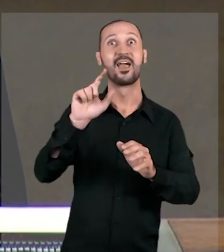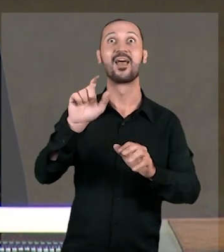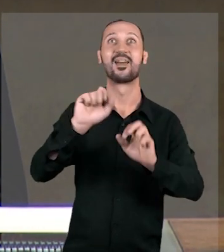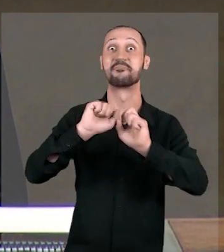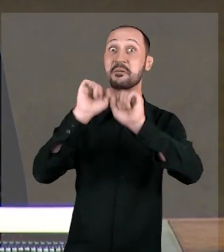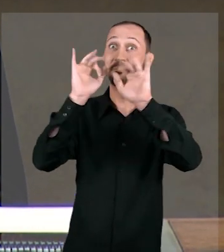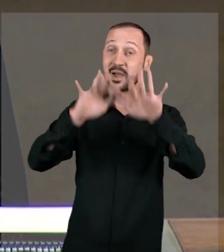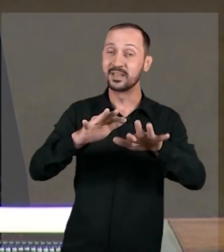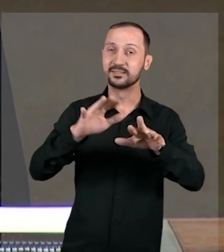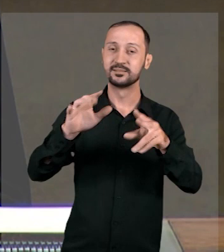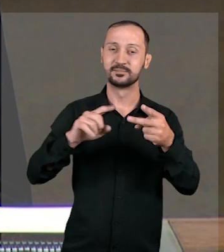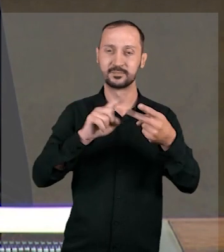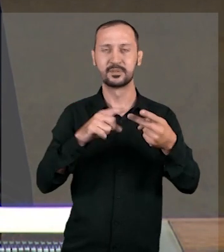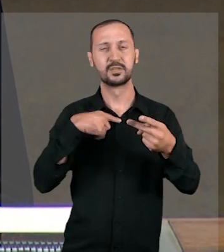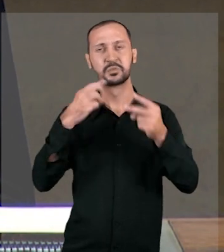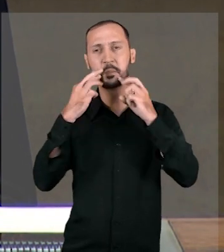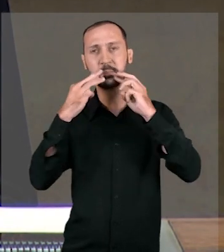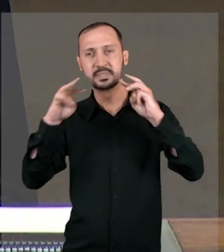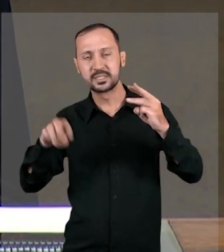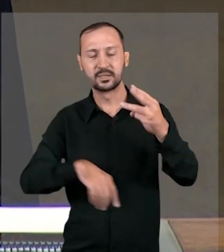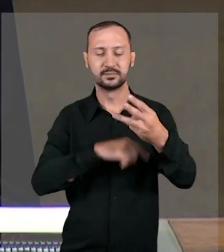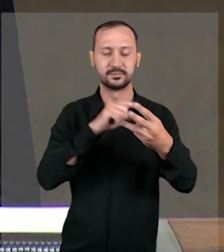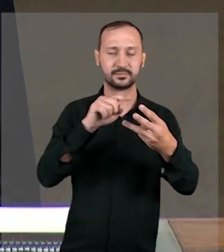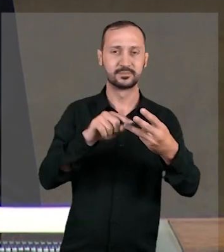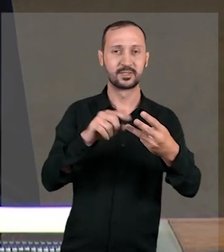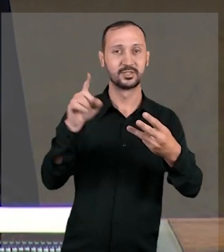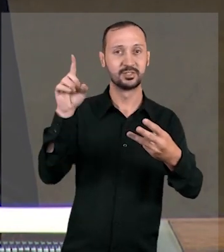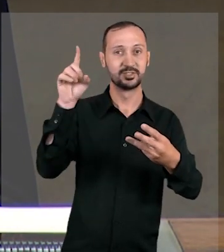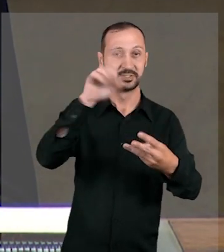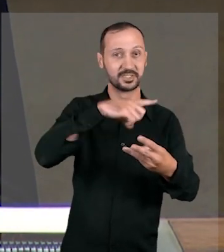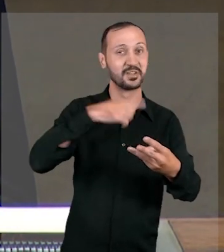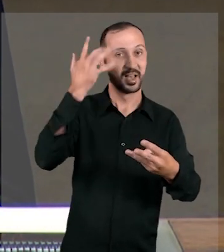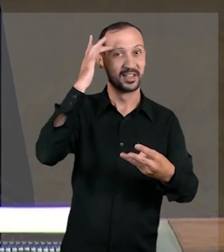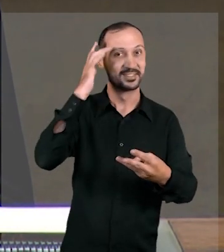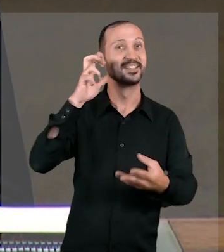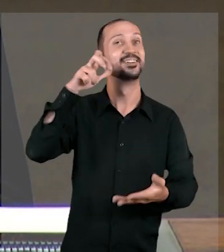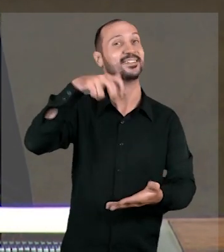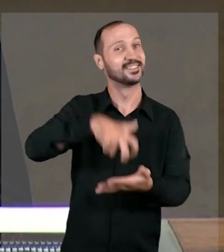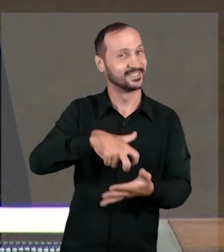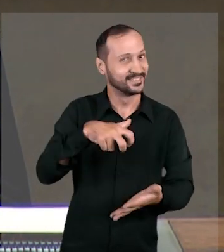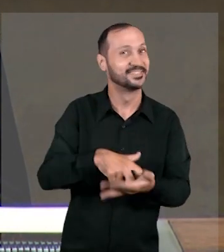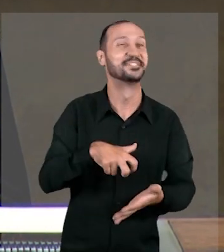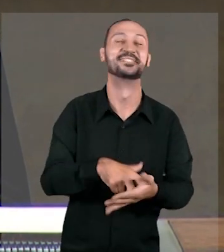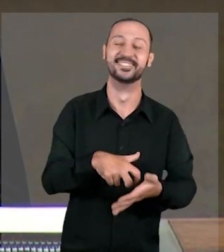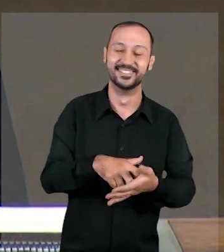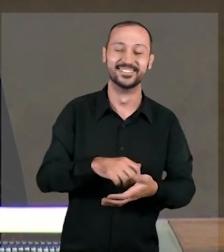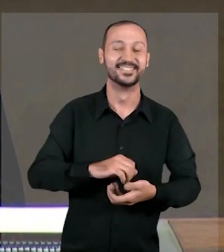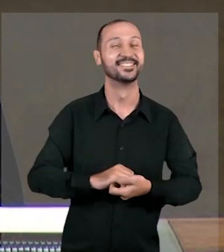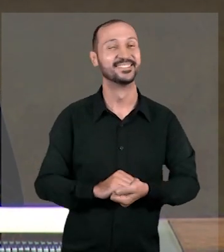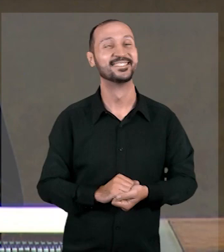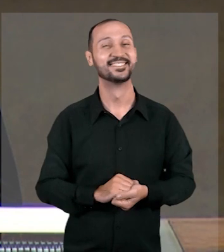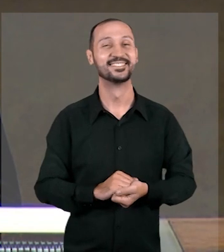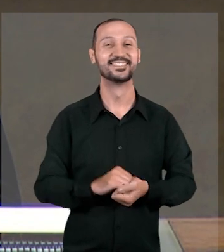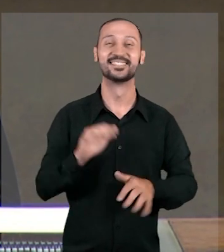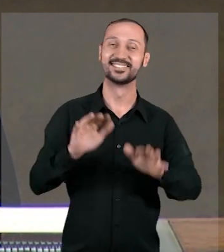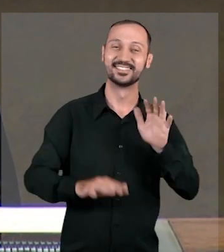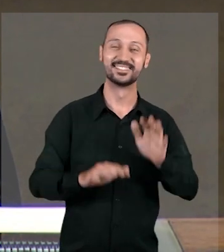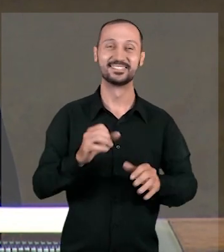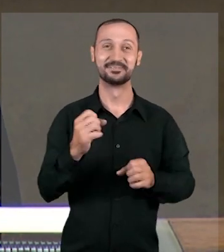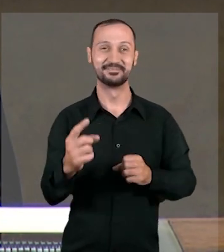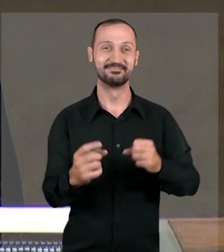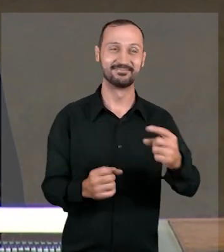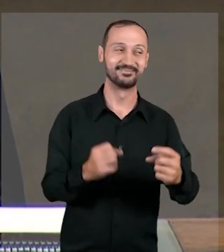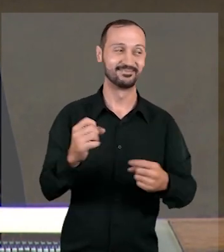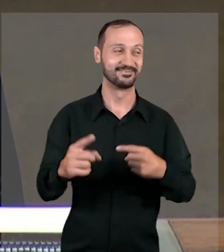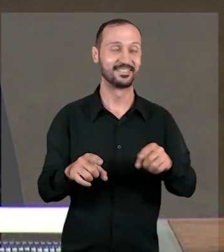bênção, tem dias que eu acho que foi uma missão, tem dias que eu acho que foi um castigo, vai